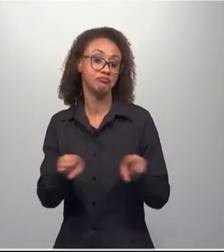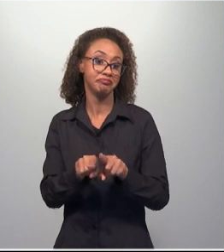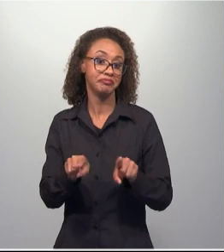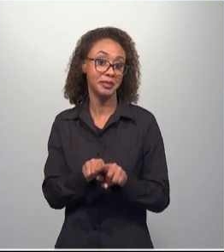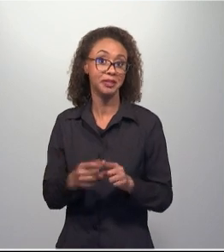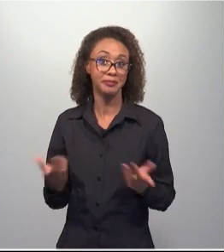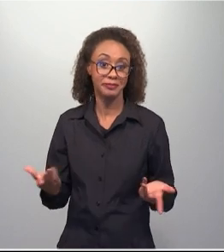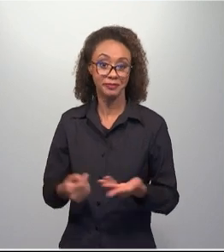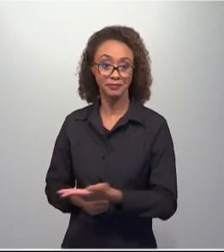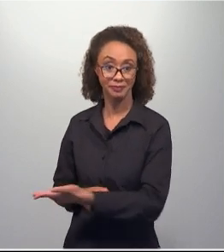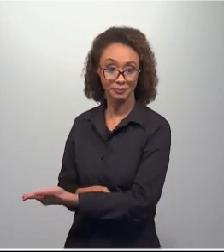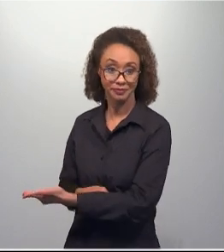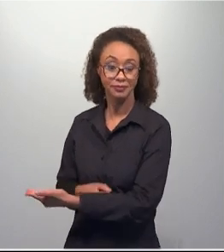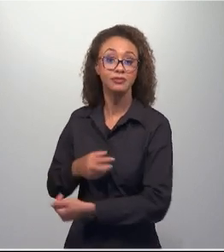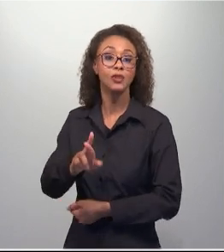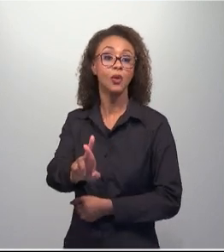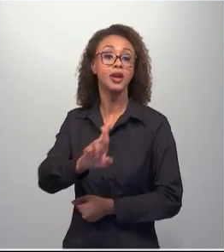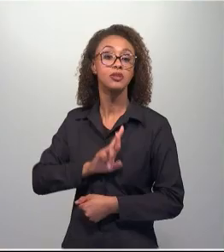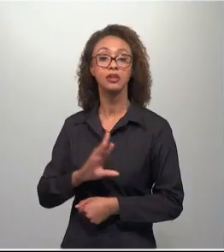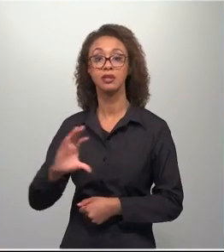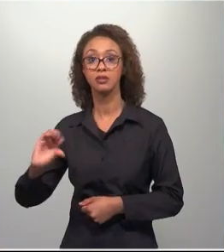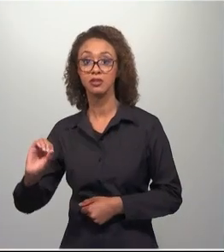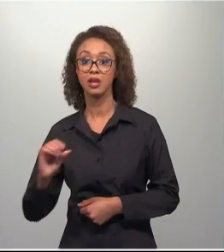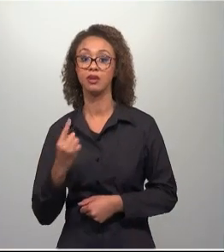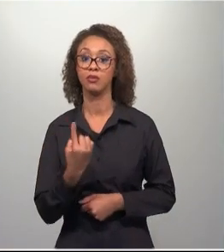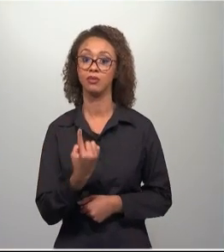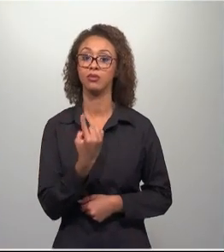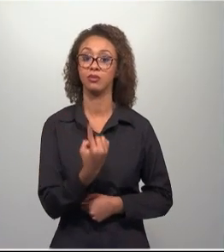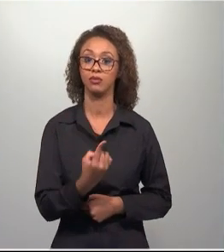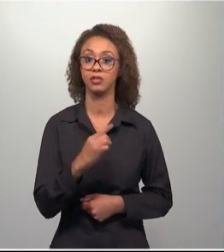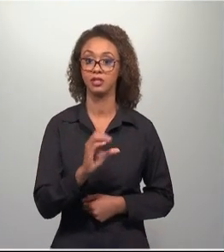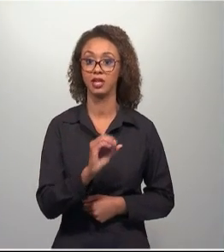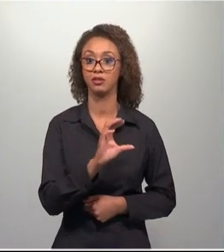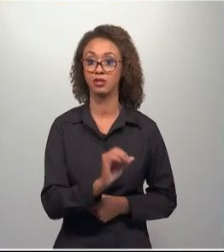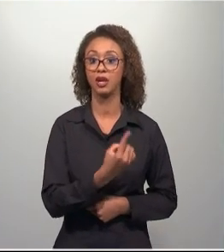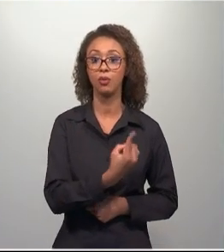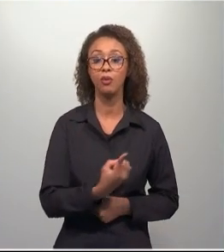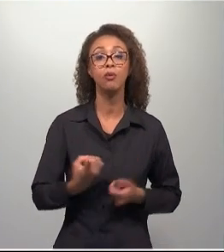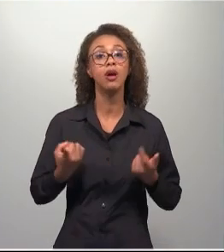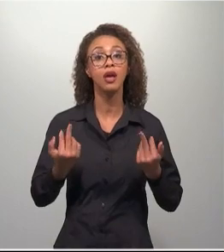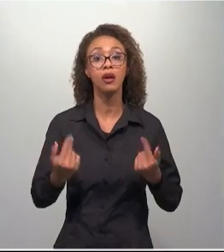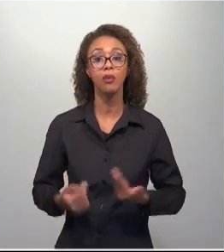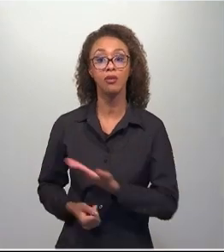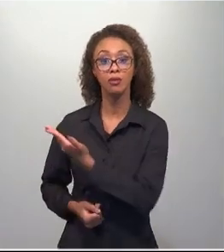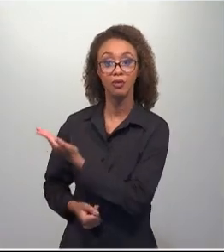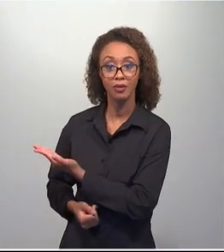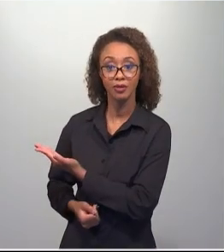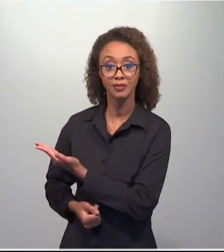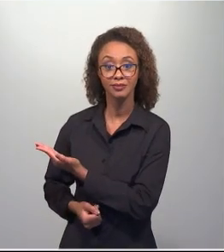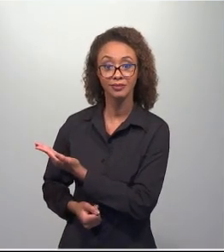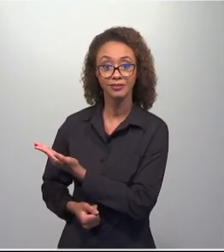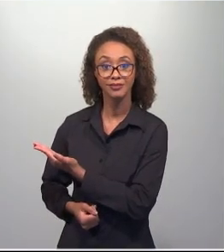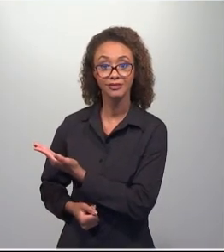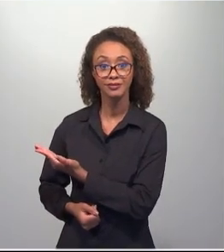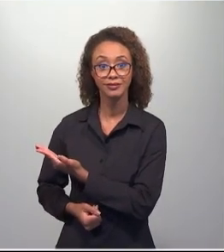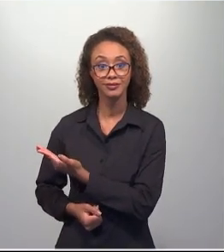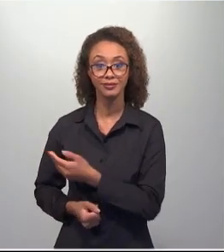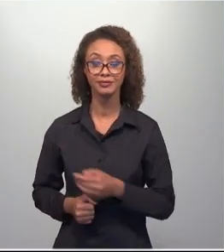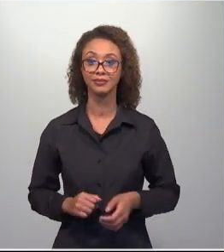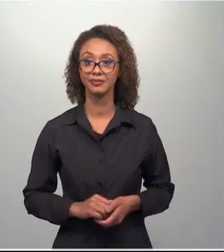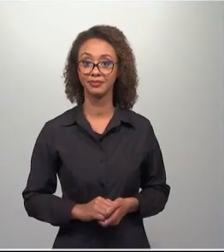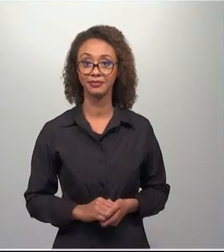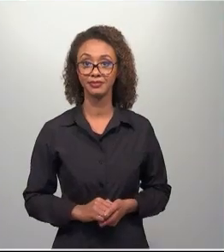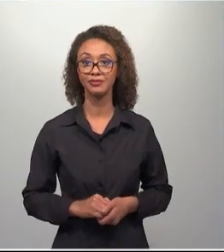01 que é equivalente o melhor é igual àquele anterior do complemento 2